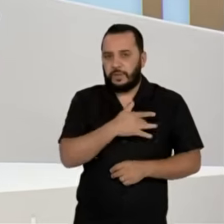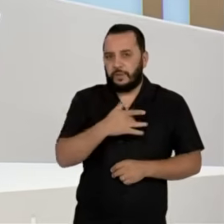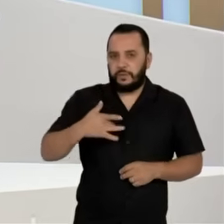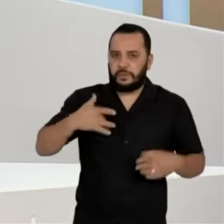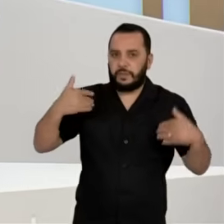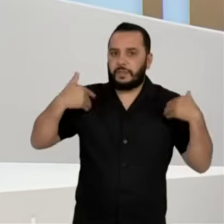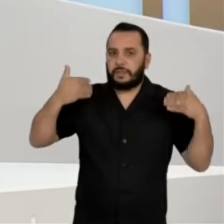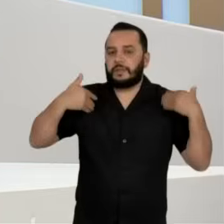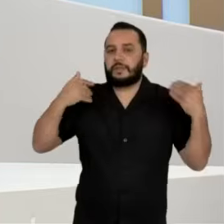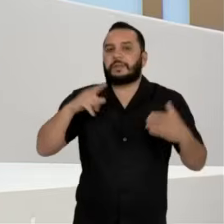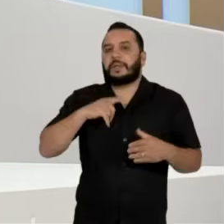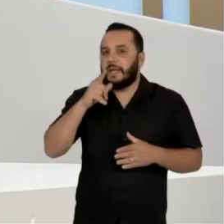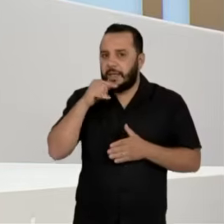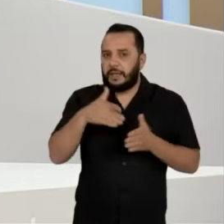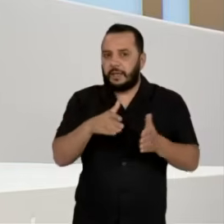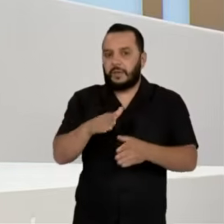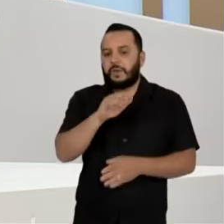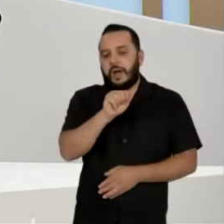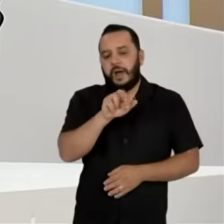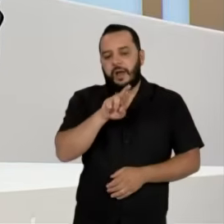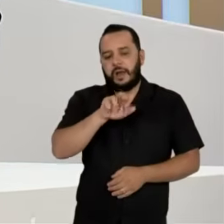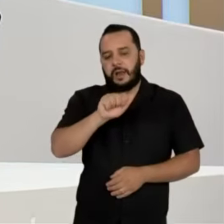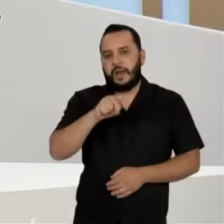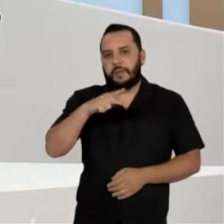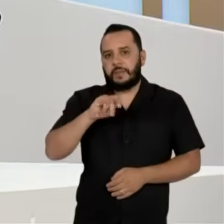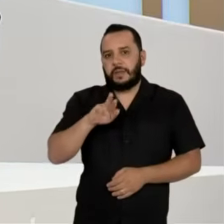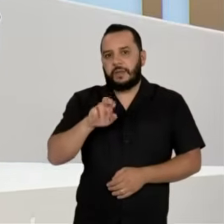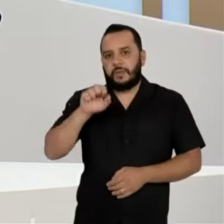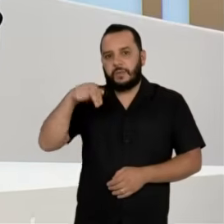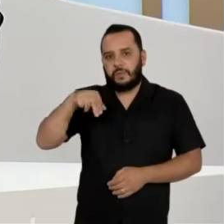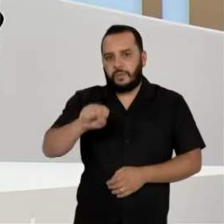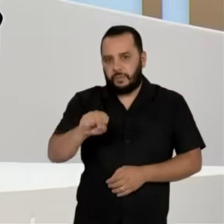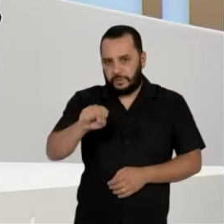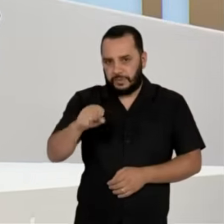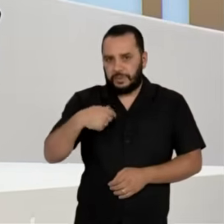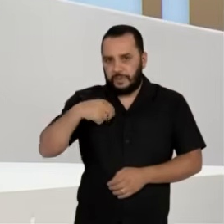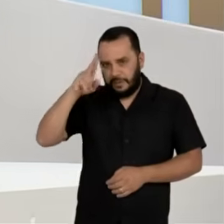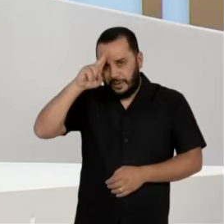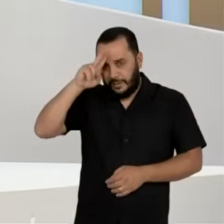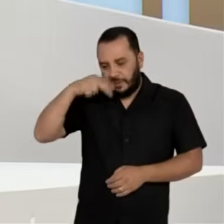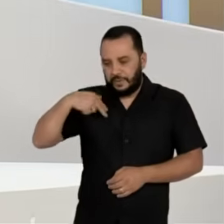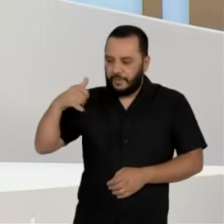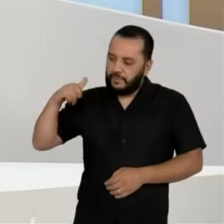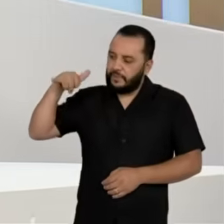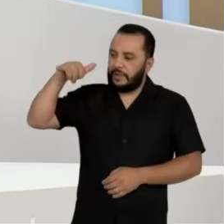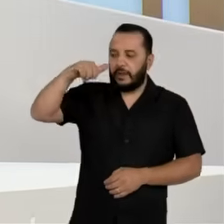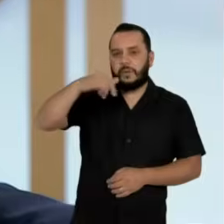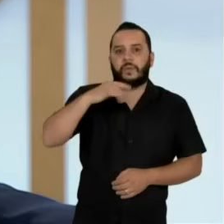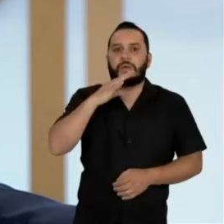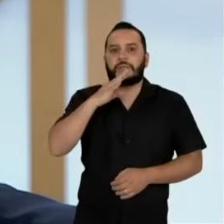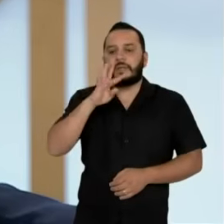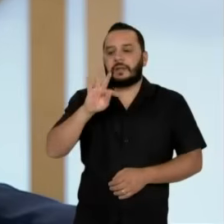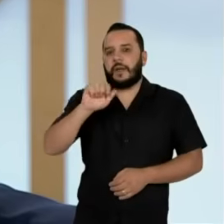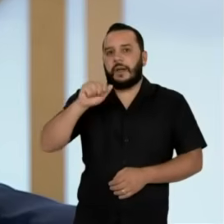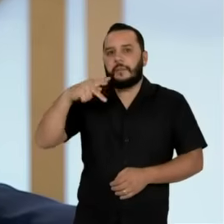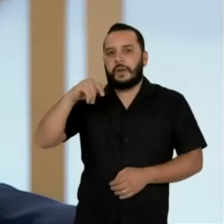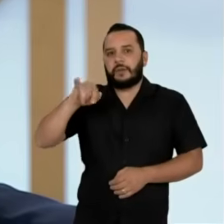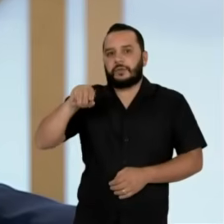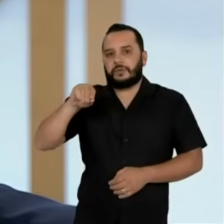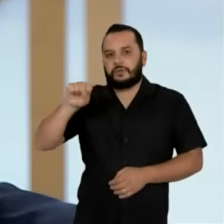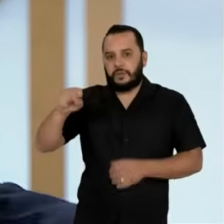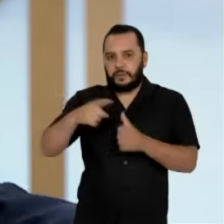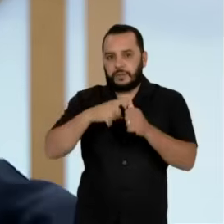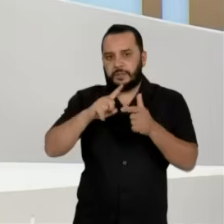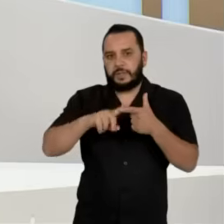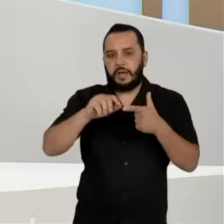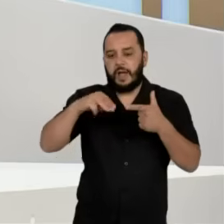chamado Arapiuns, que quando eu estava no avião indo para lá, eu só conhecia o Tapajós e o Amazonas, que é os rios que a gente